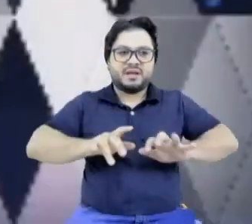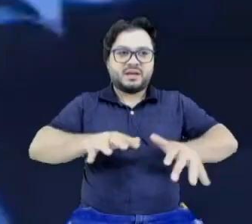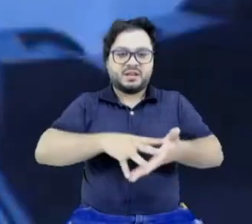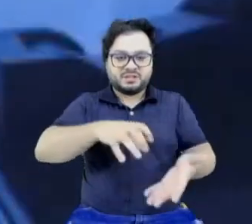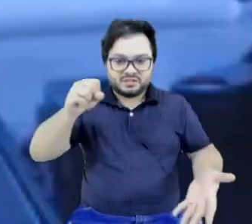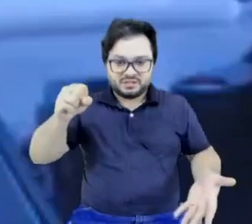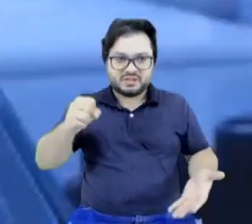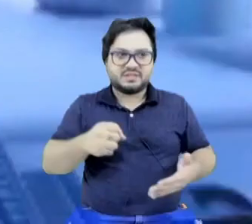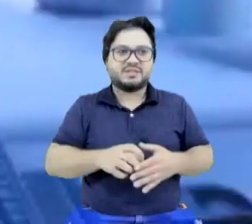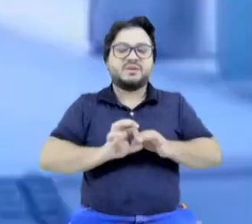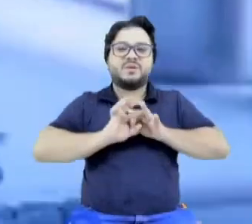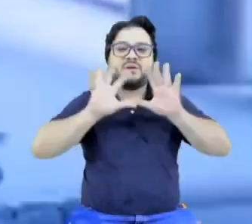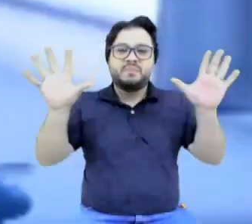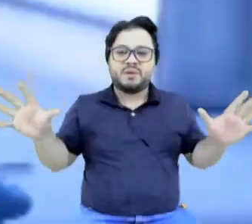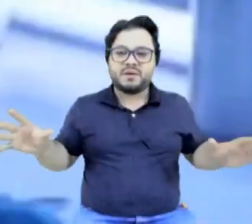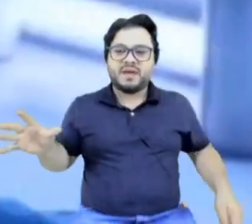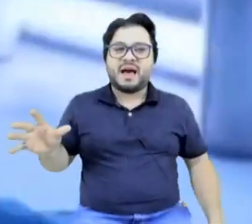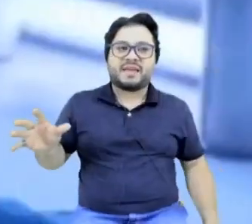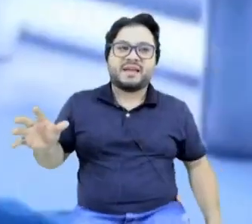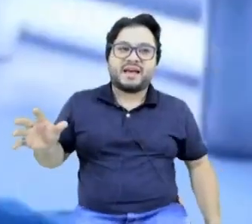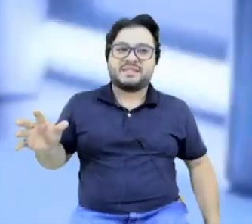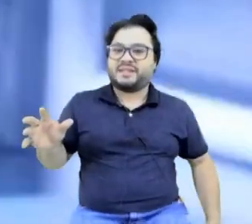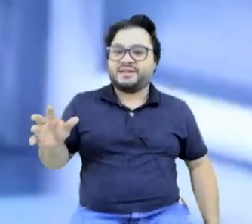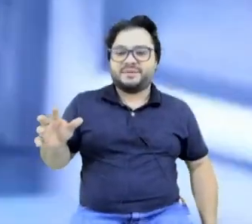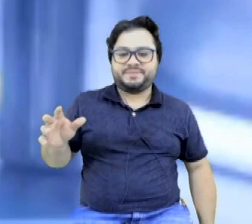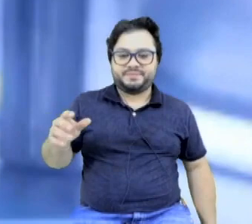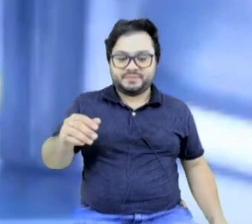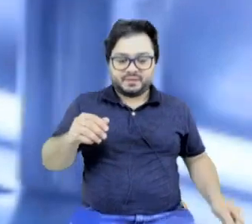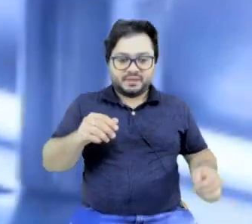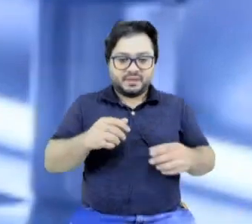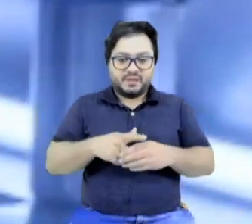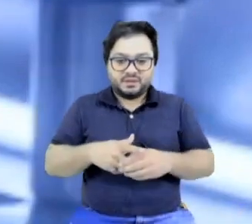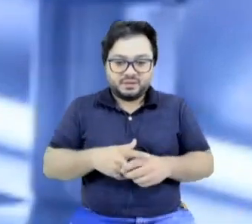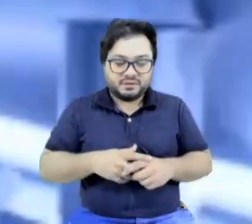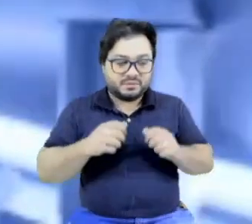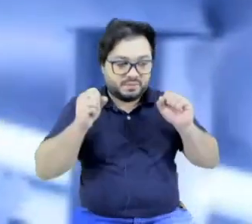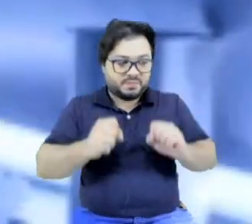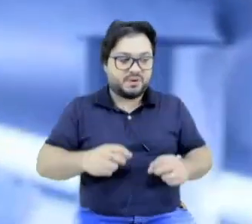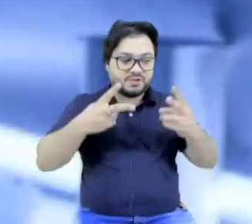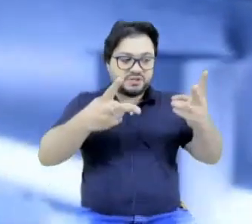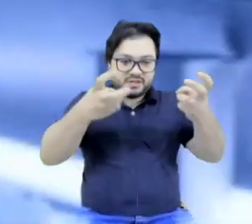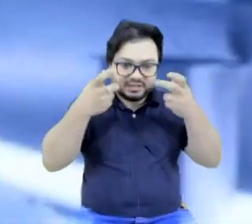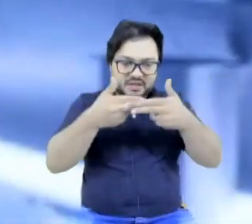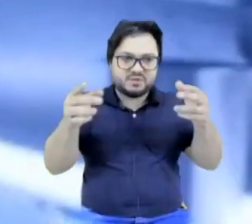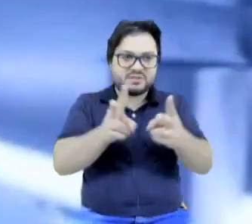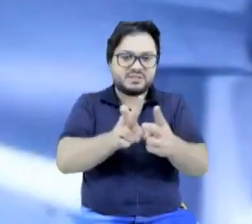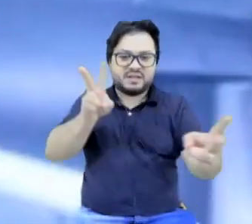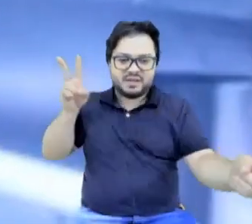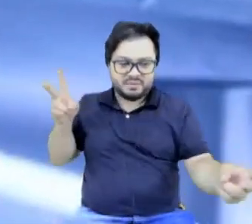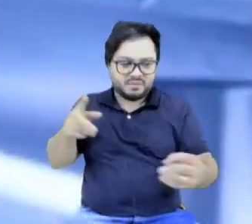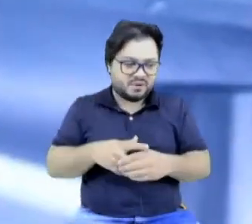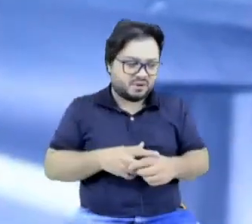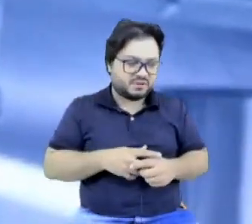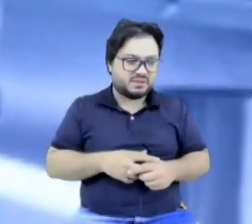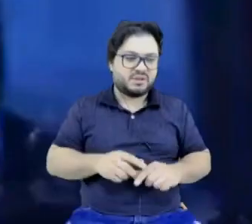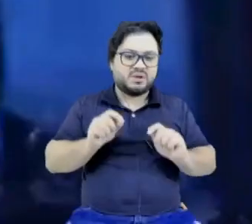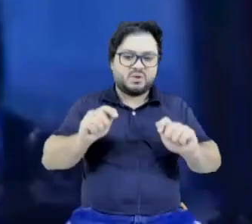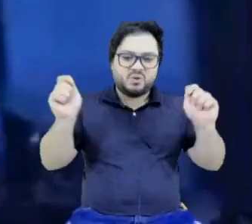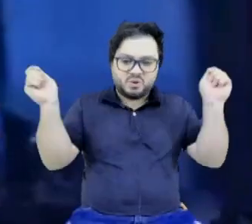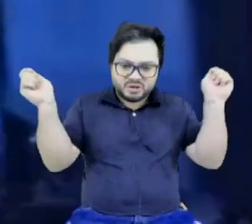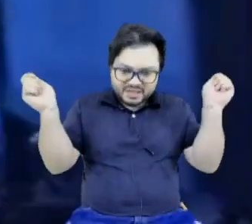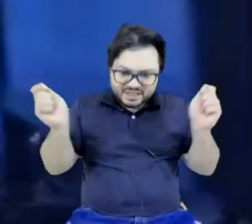permite que patologistas de diversas subespecialidades possam analisar casos remotamente, o que viabiliza